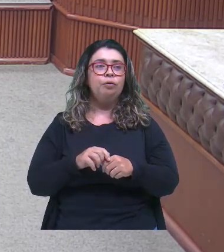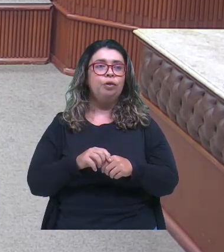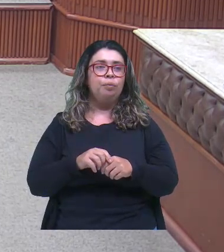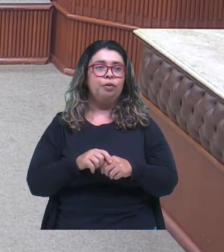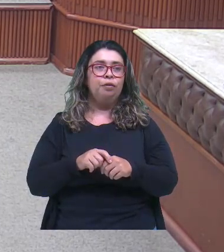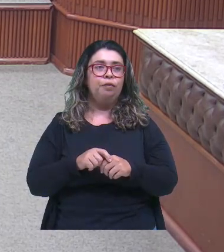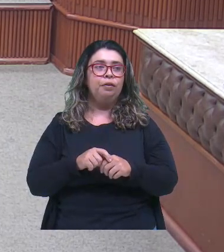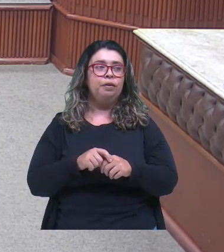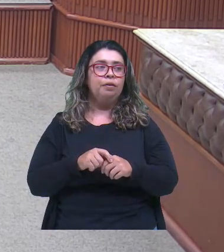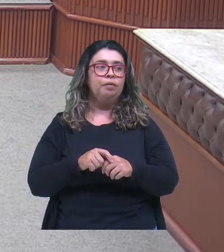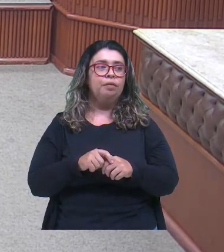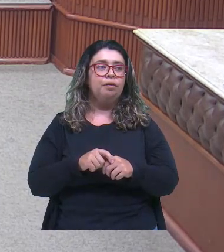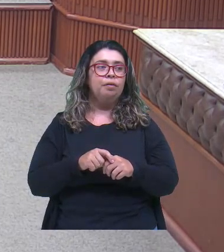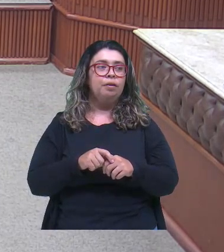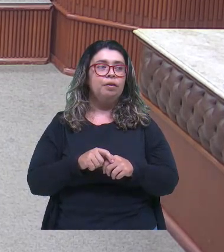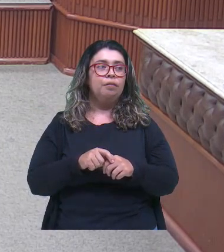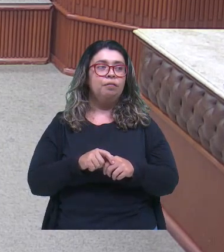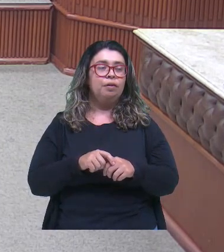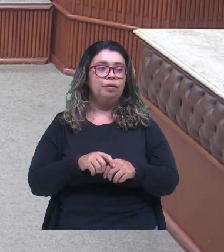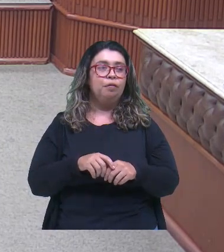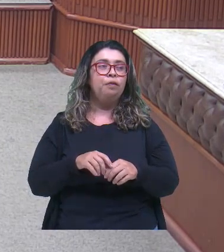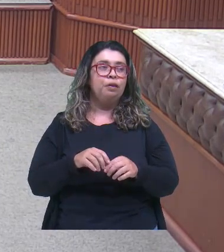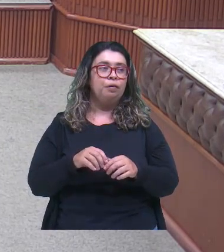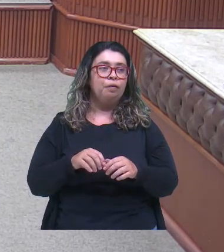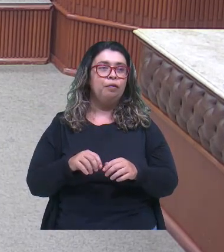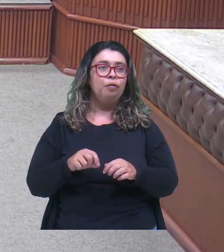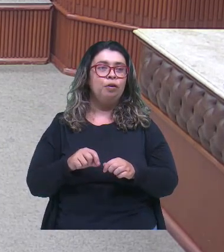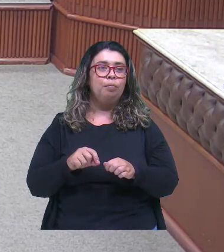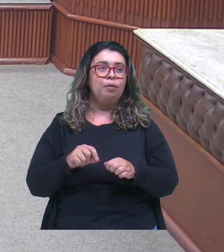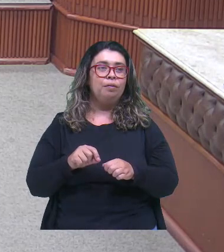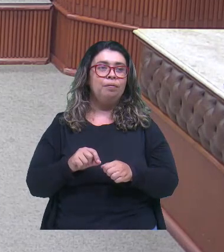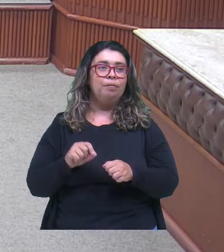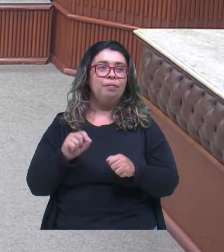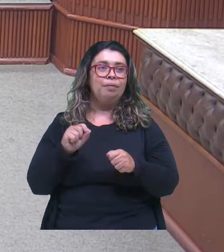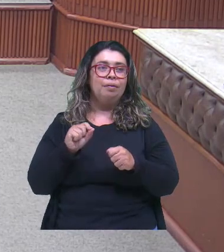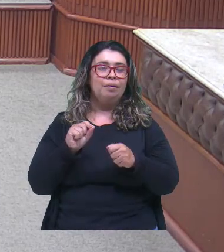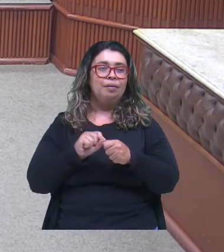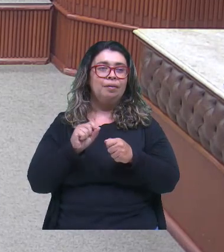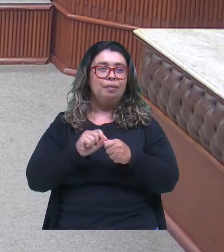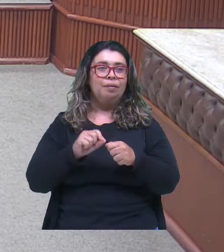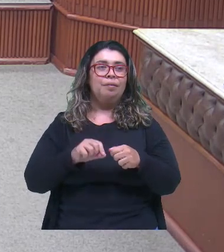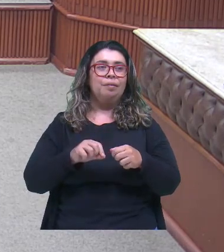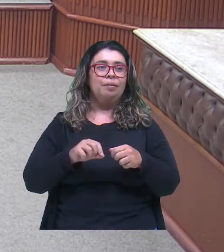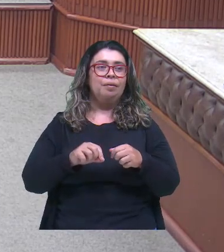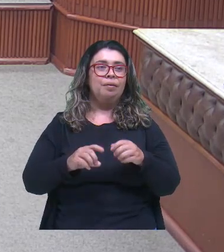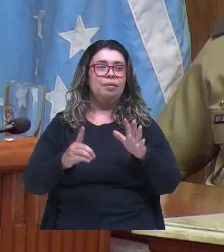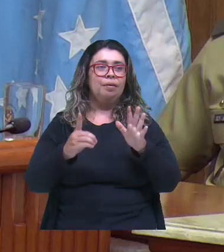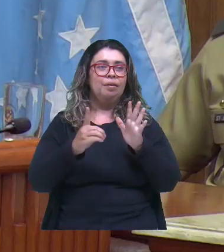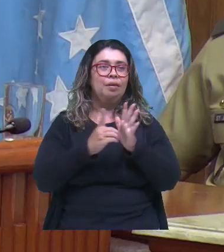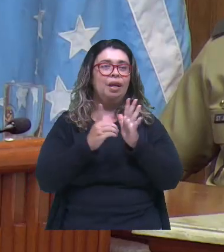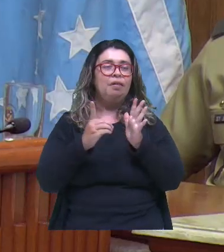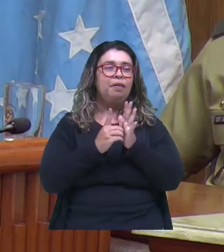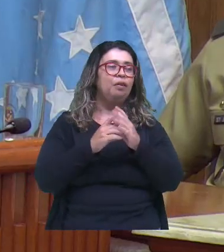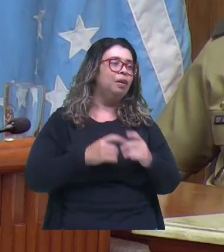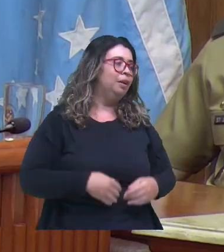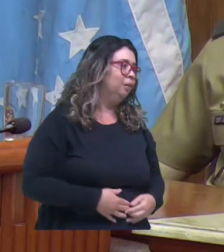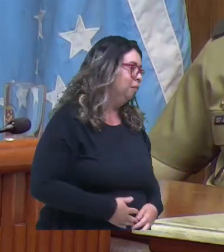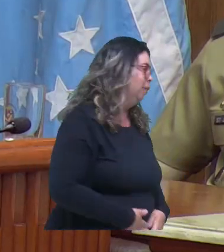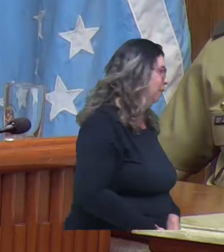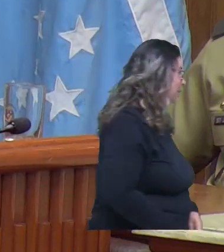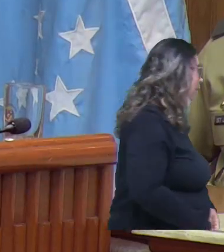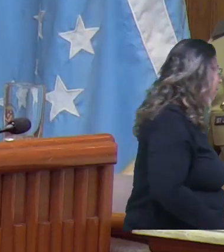medalhas. Sim, senhor presidente, a Medalha Legislativa do Mérito Assisense foi instituída através do Decreto Legislativo